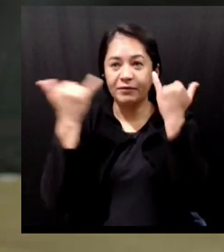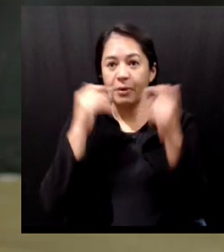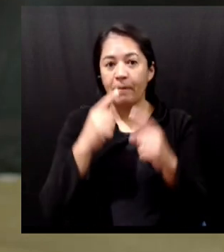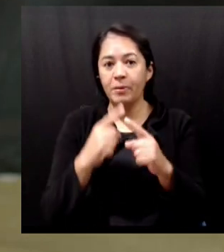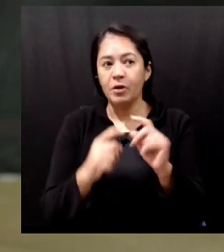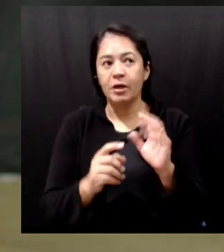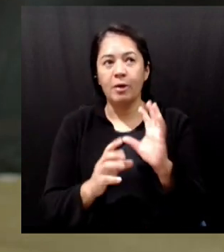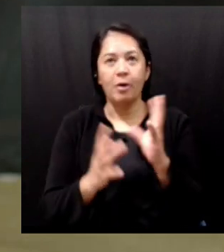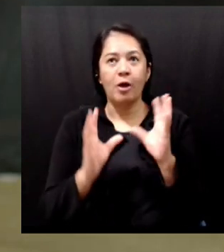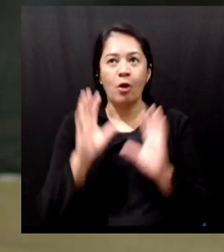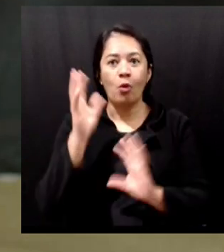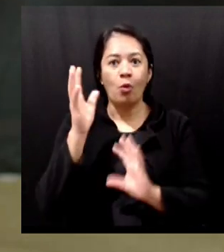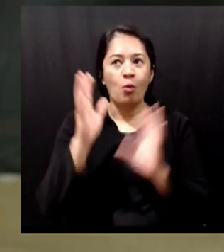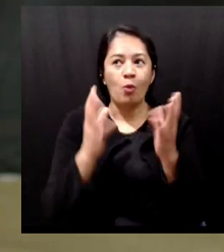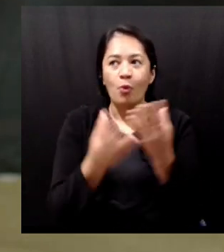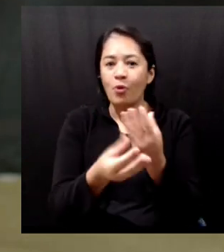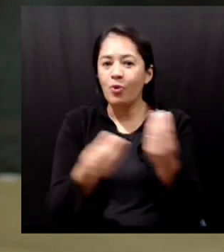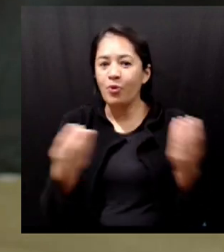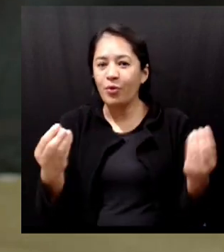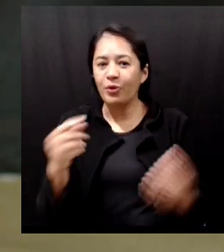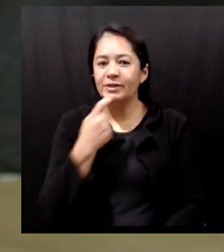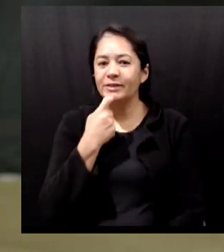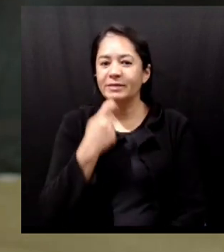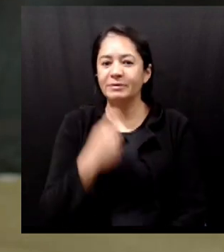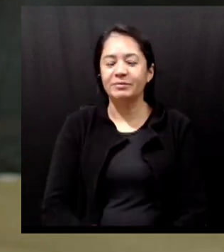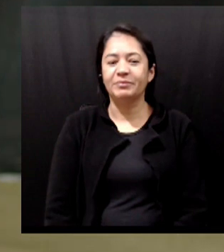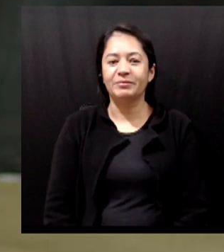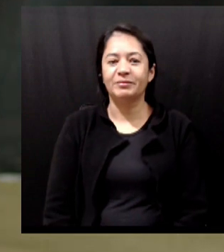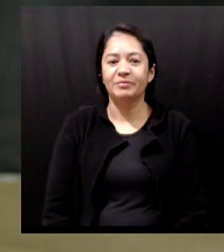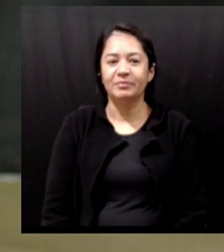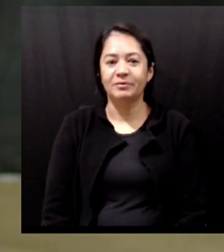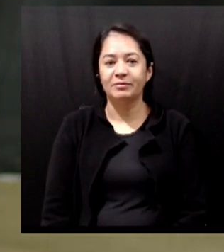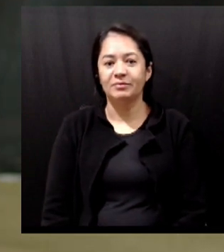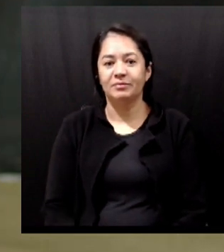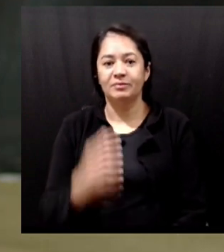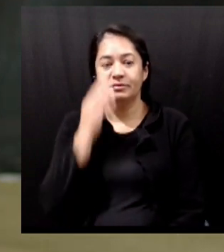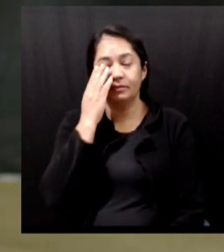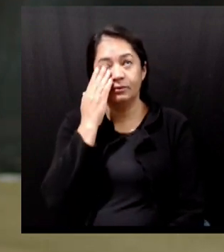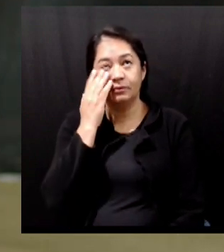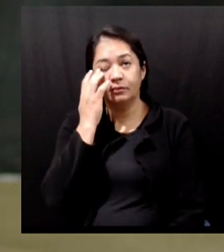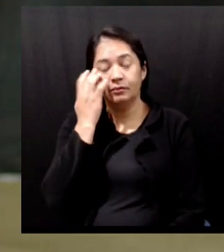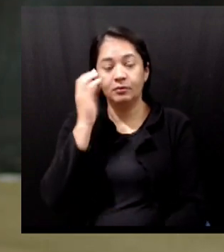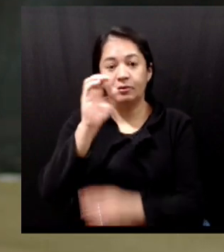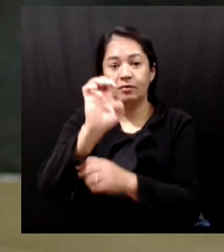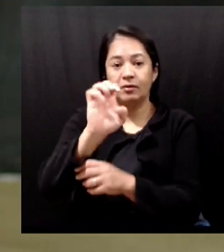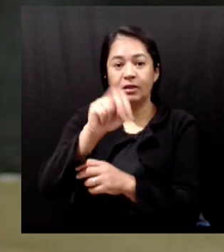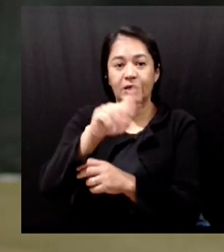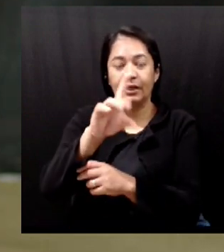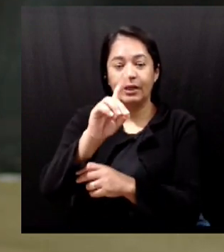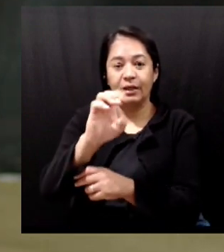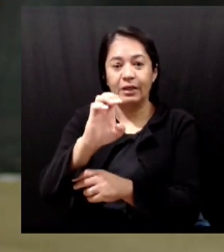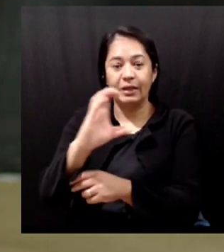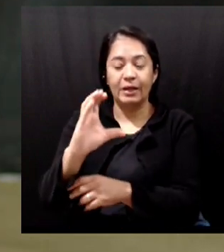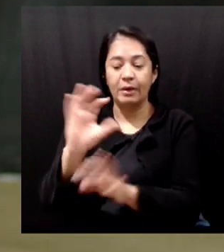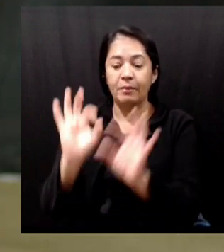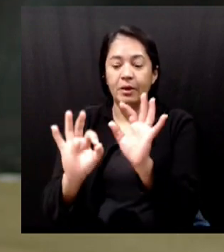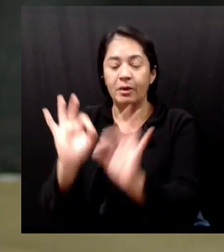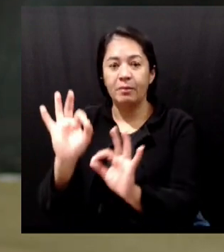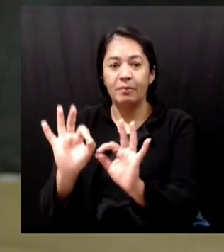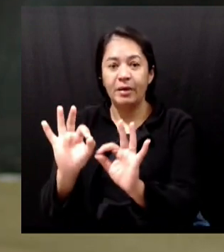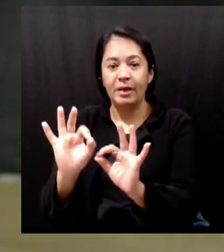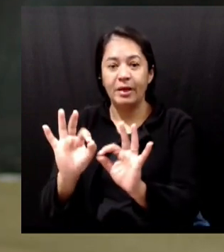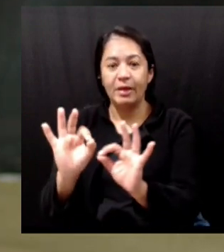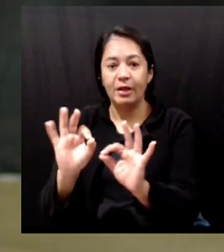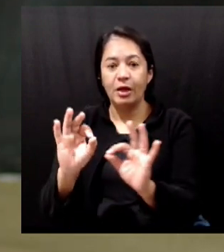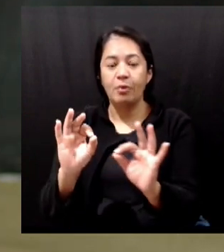aqui na cidade de Campinas e a Endec monta uma operação especial durante o Fest Gospel, tá? A empresa municipal